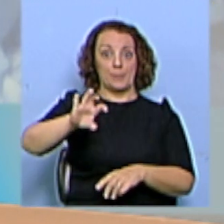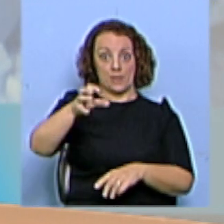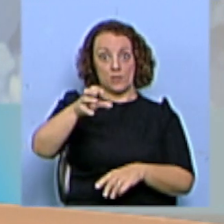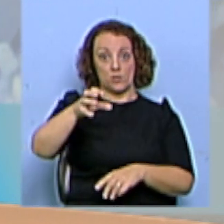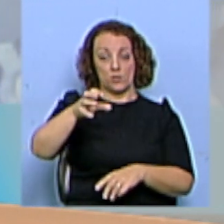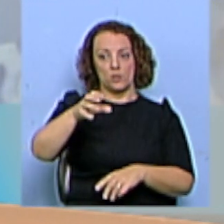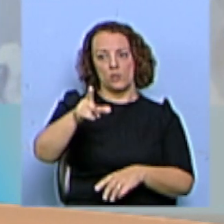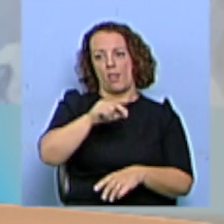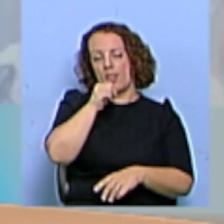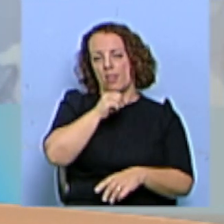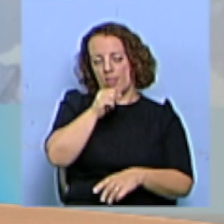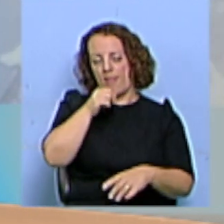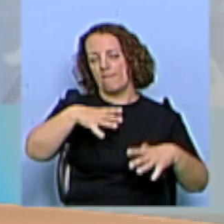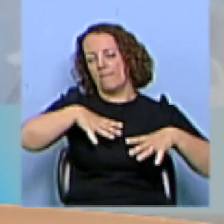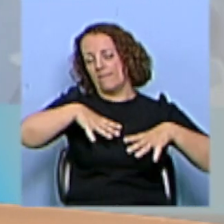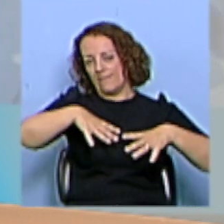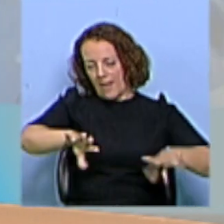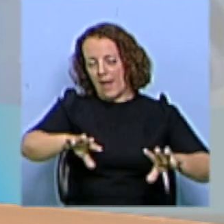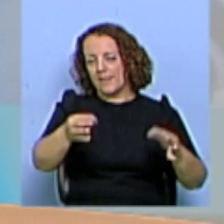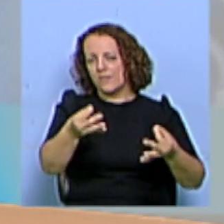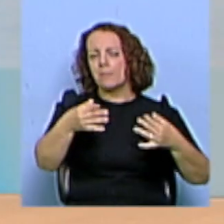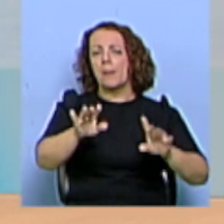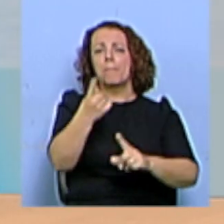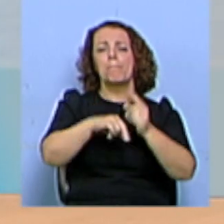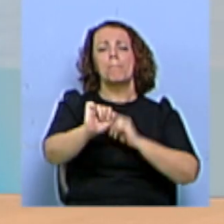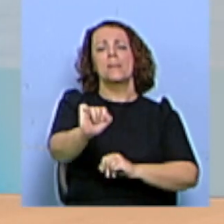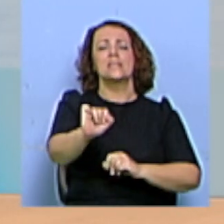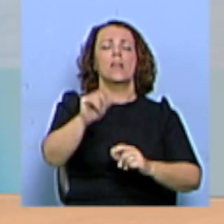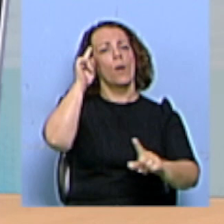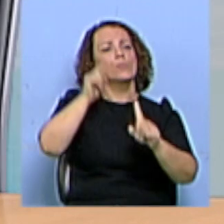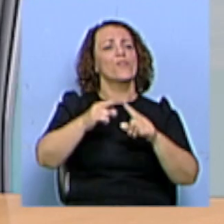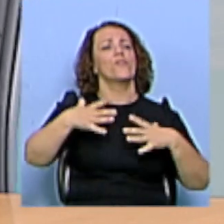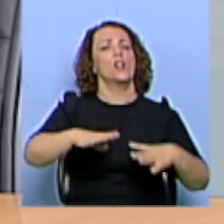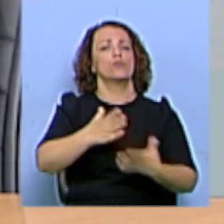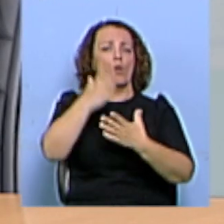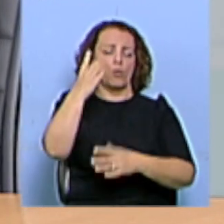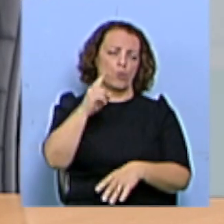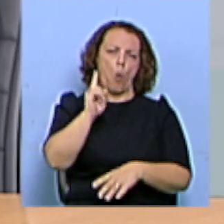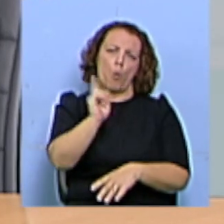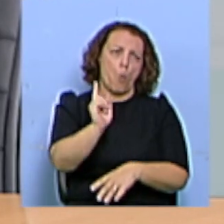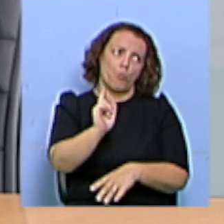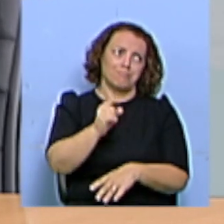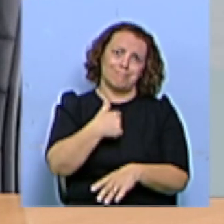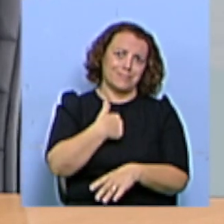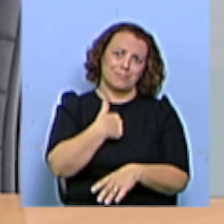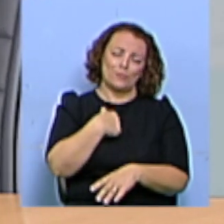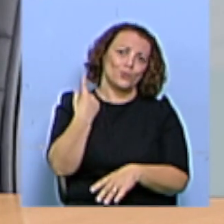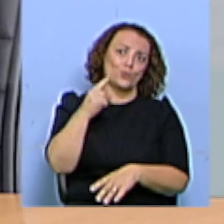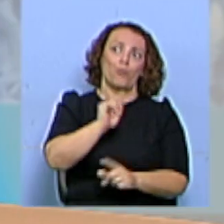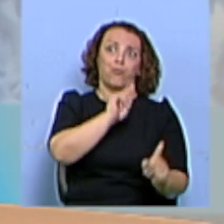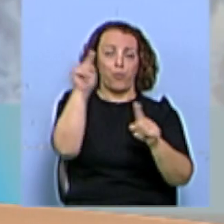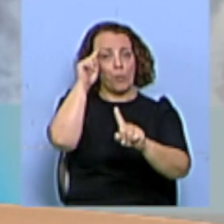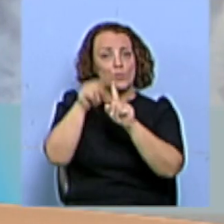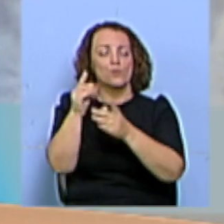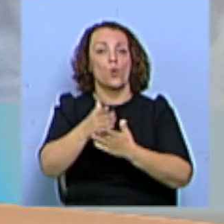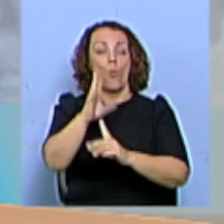é mais do que um destino de férias, ou muito mais que um destino de férias para si, não é? Tenta para mim não é. Sim, para mim nem é um local de estudo. Normalmente,